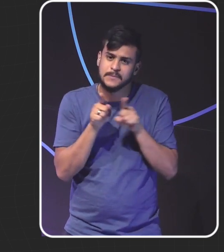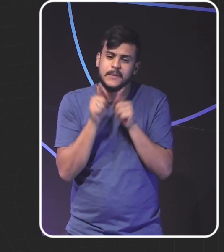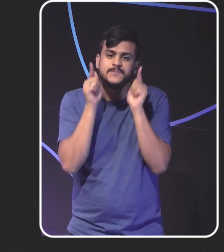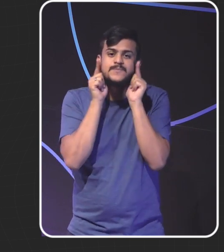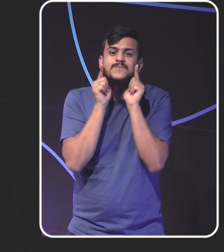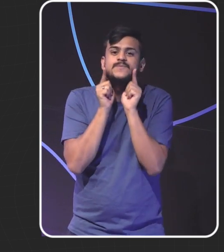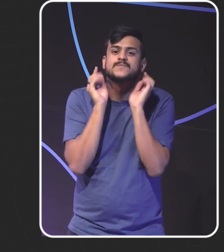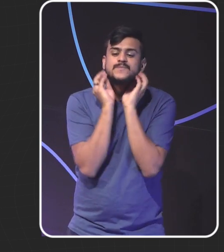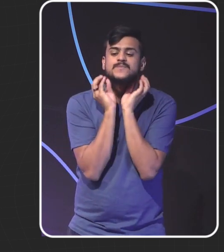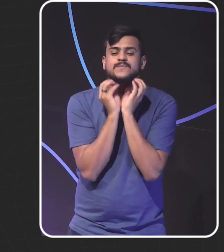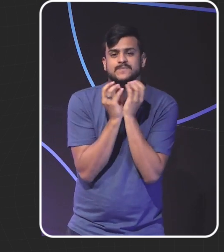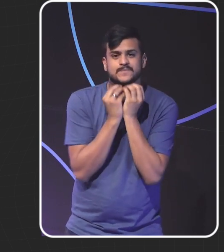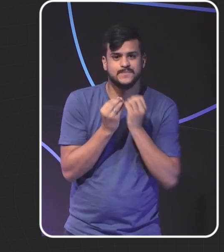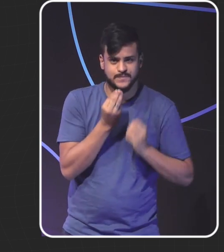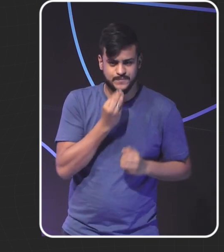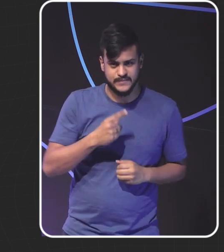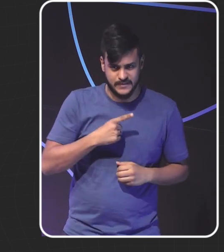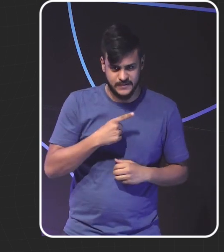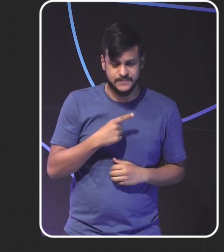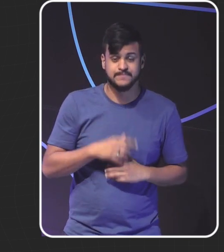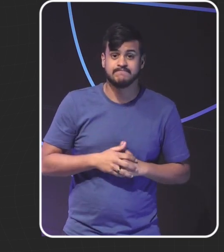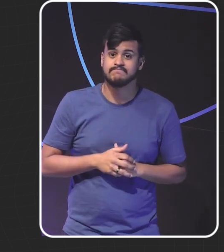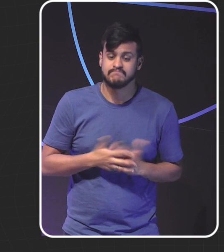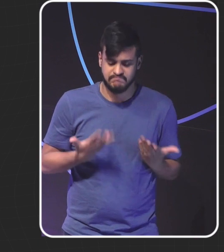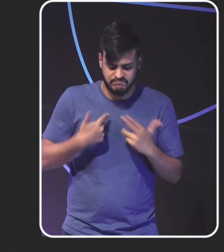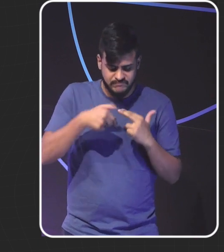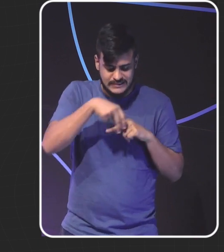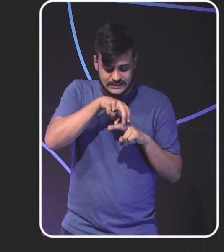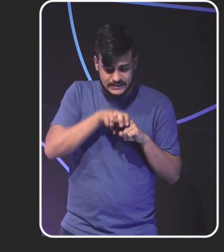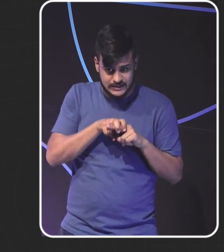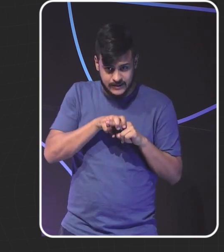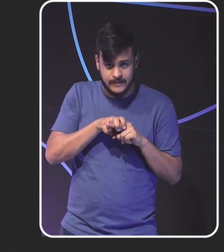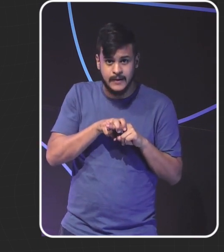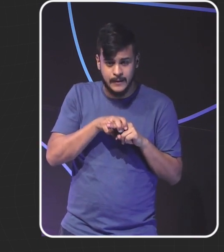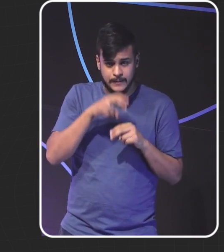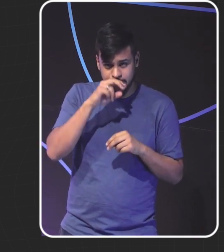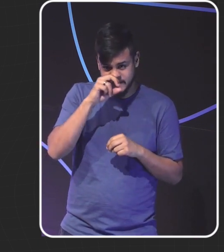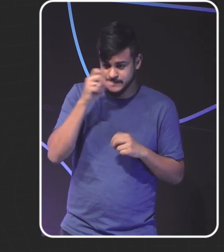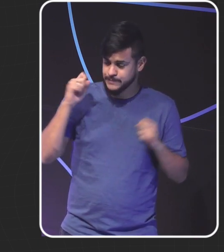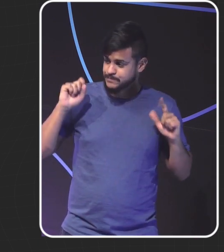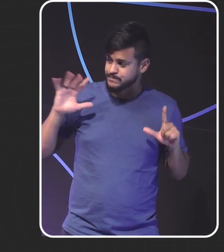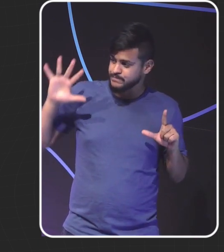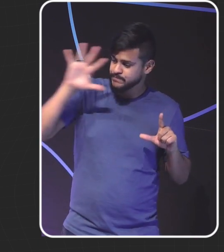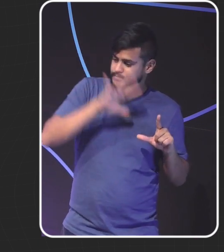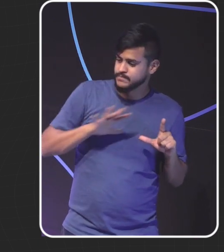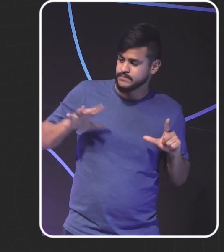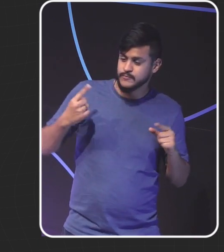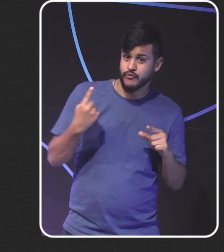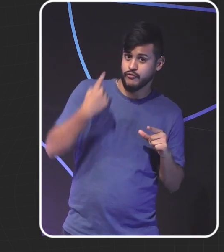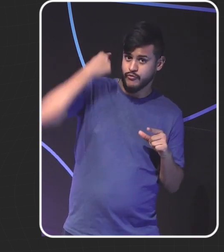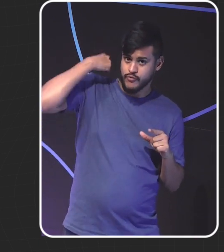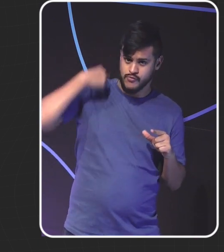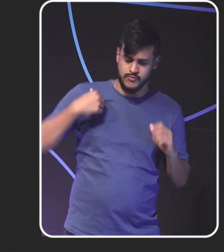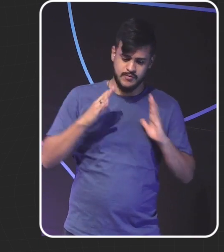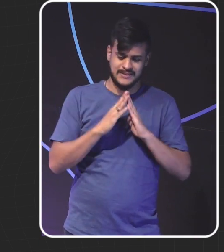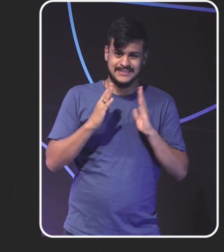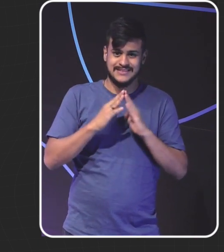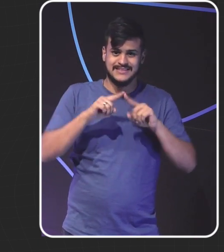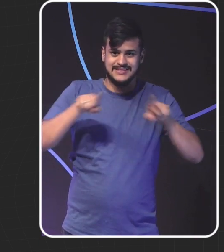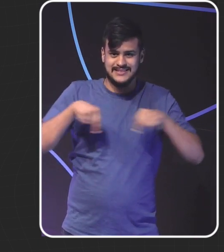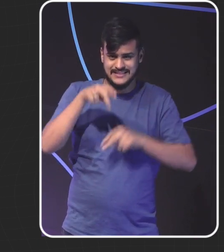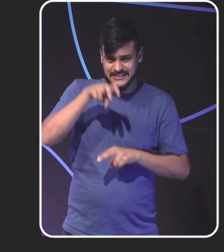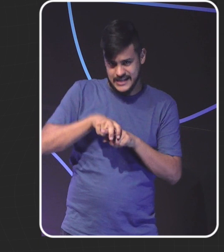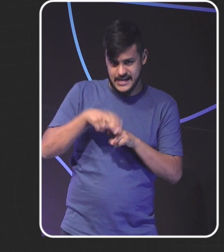curta e tô agora sentado no fundo, né, aqui da minha sala com uma cortina.